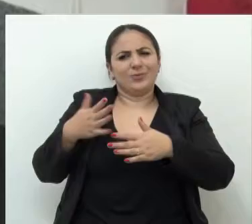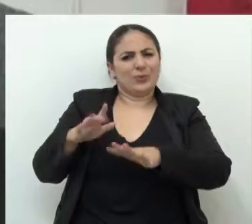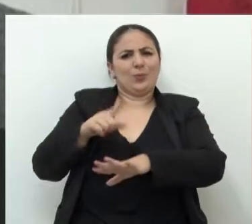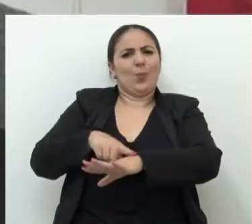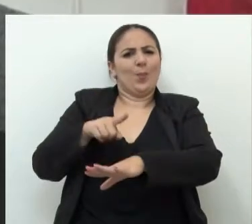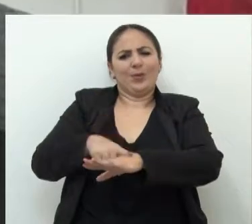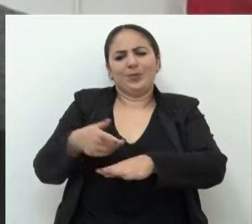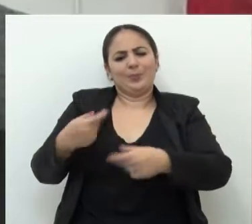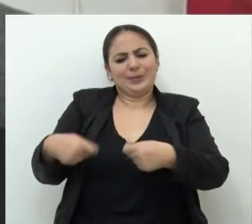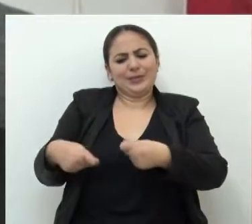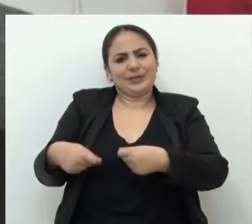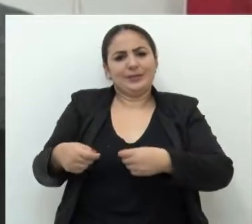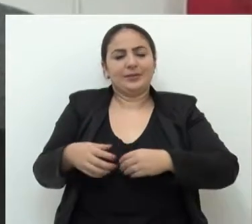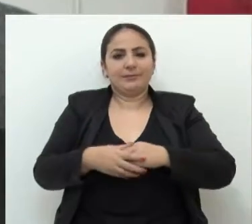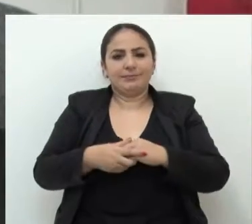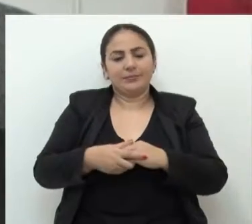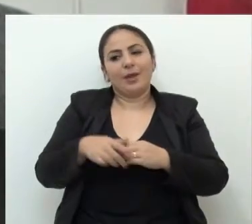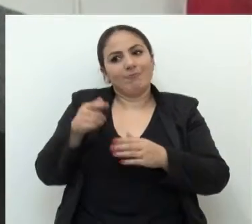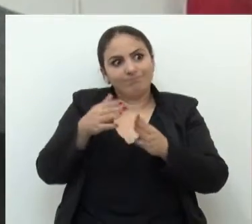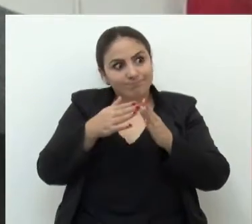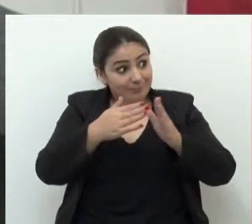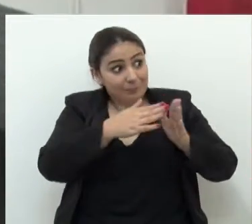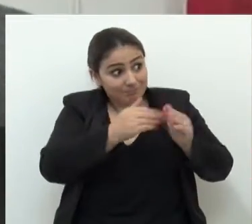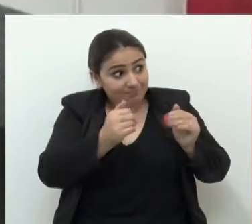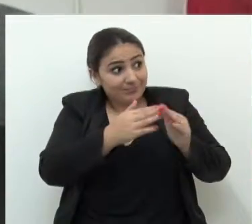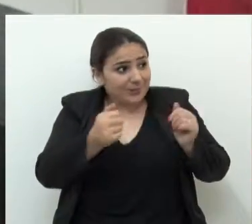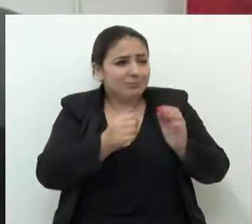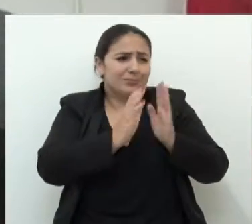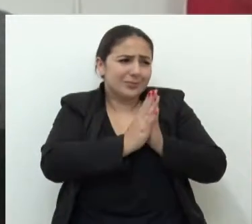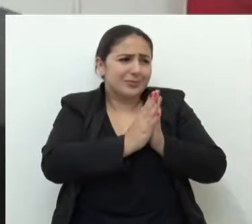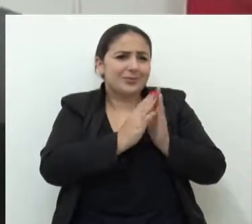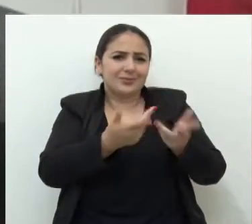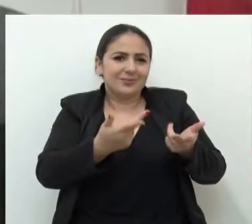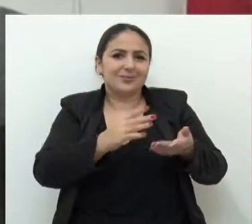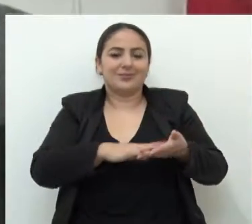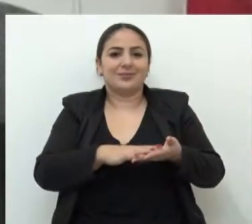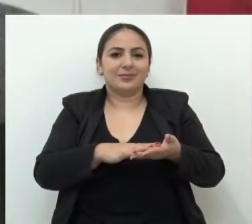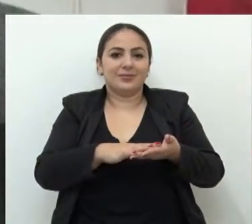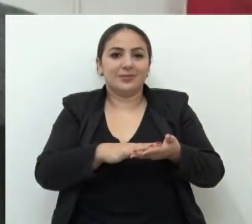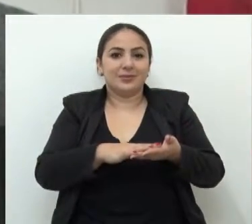ele até nem queria no momento, mas eu insisti,